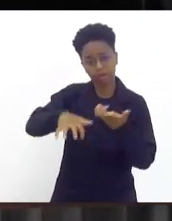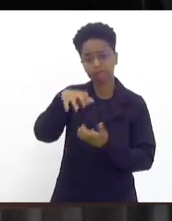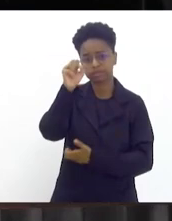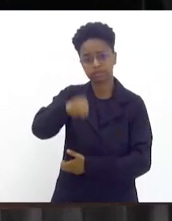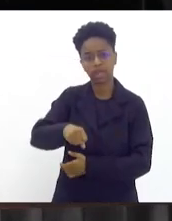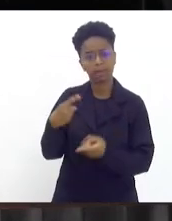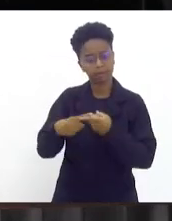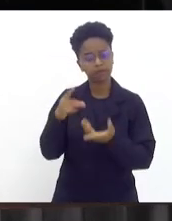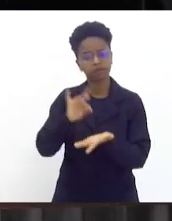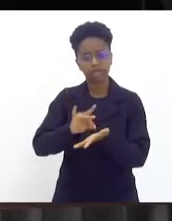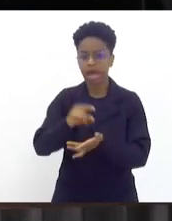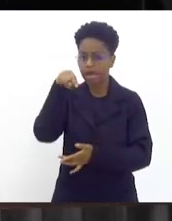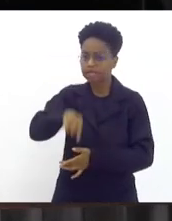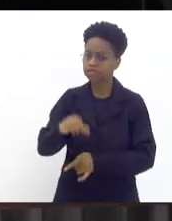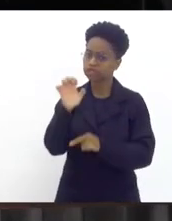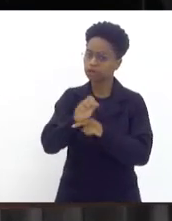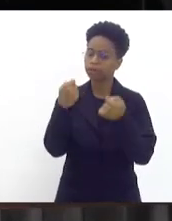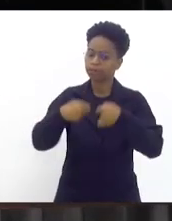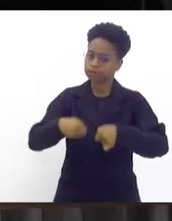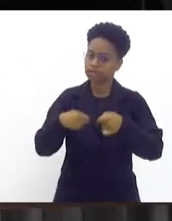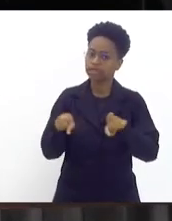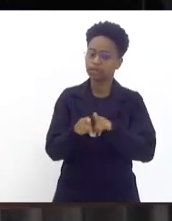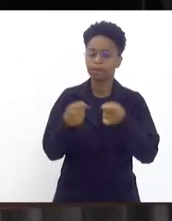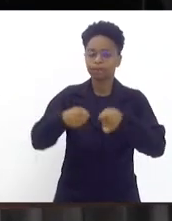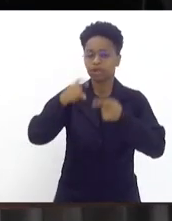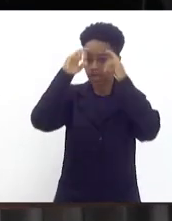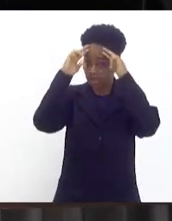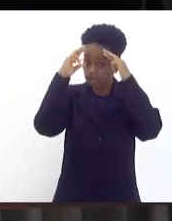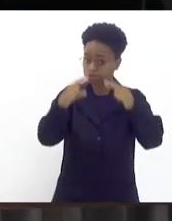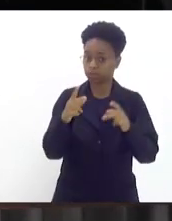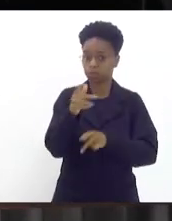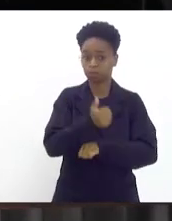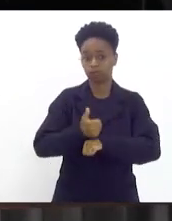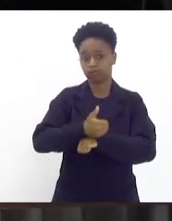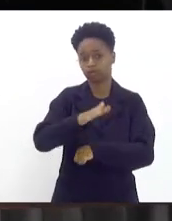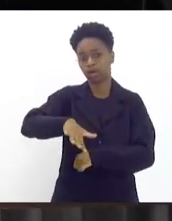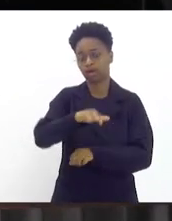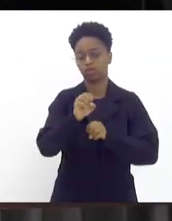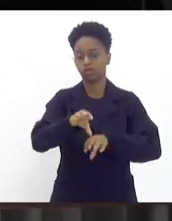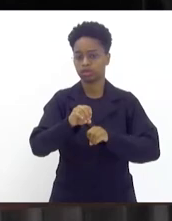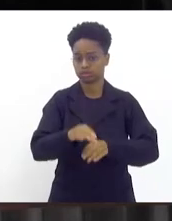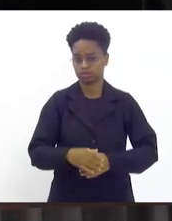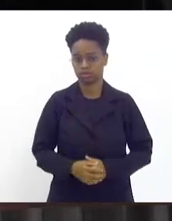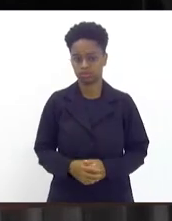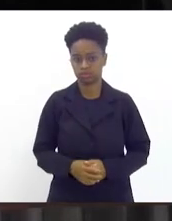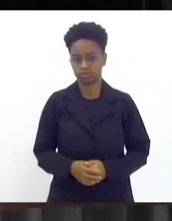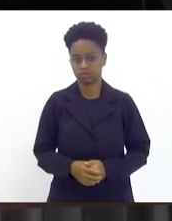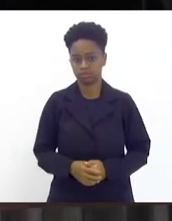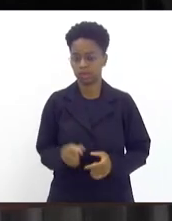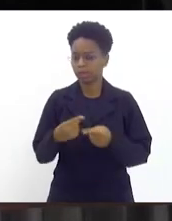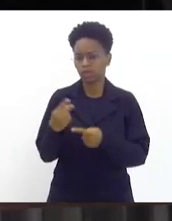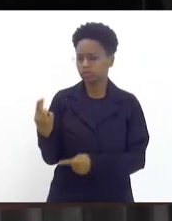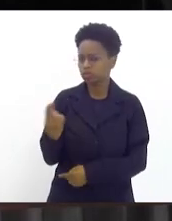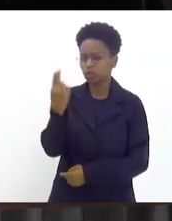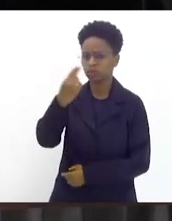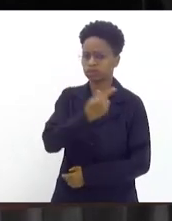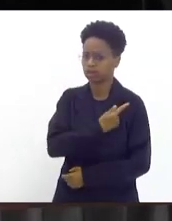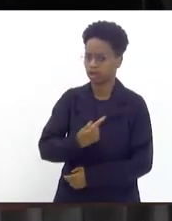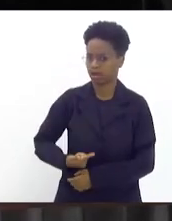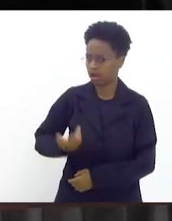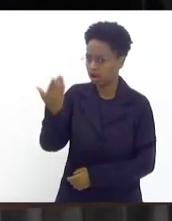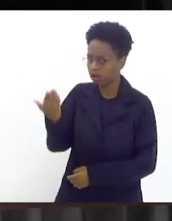porque é isso que o estado hoje precisa e o respeito que os profissionais de educação precisam não dá Governador